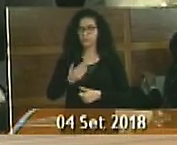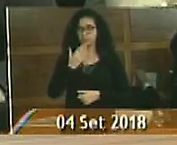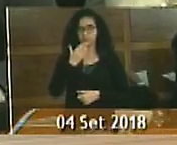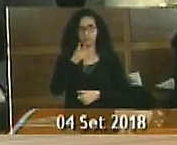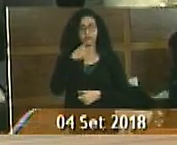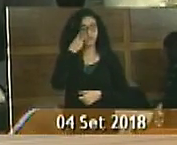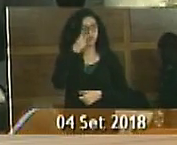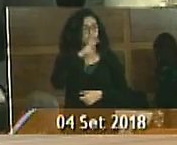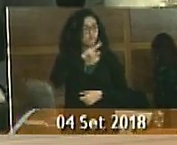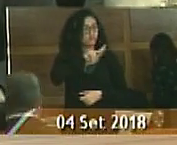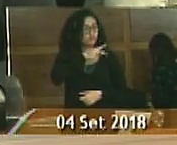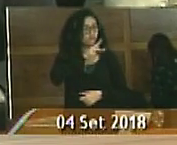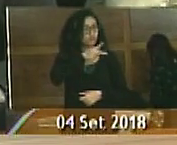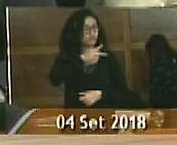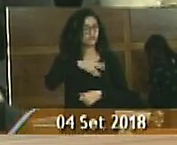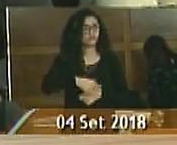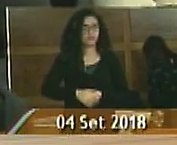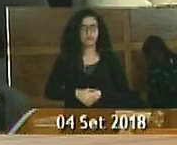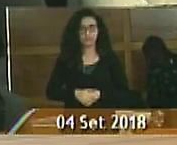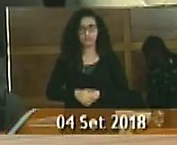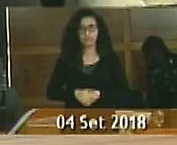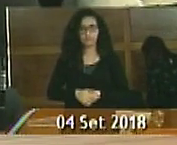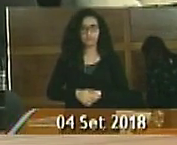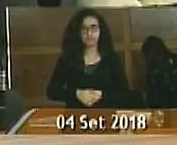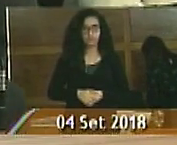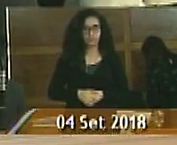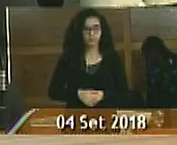Indicação é linha do social, é linha do sindicato.